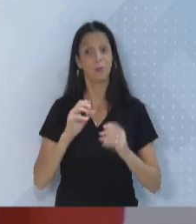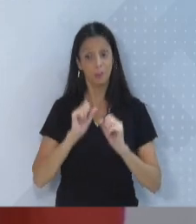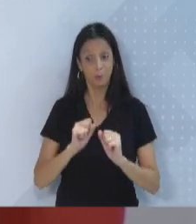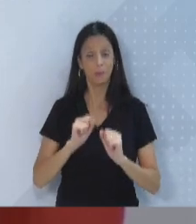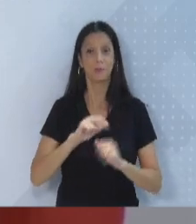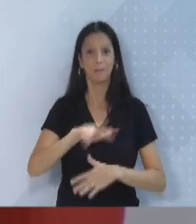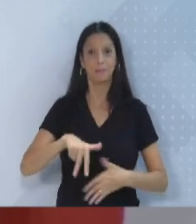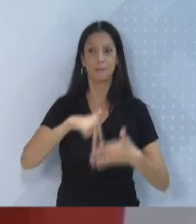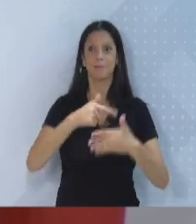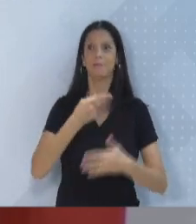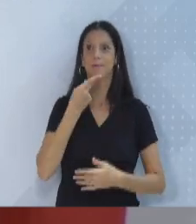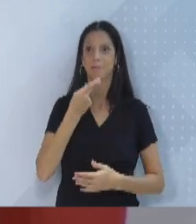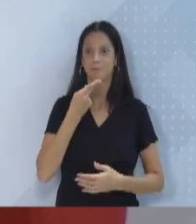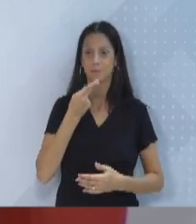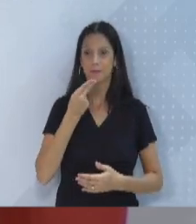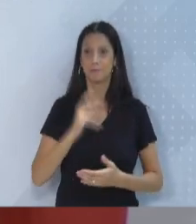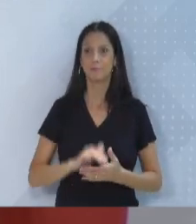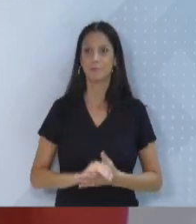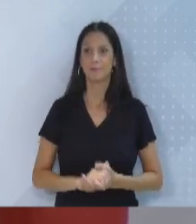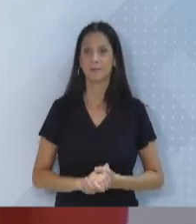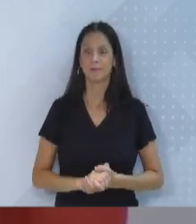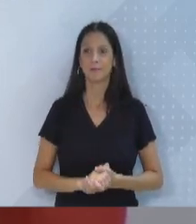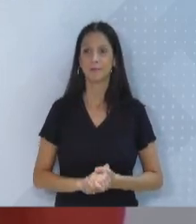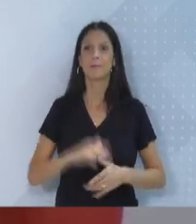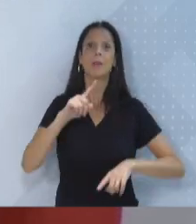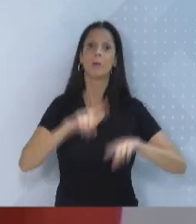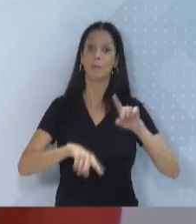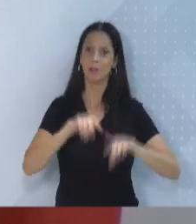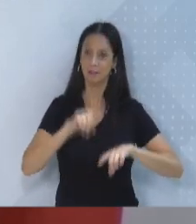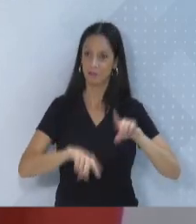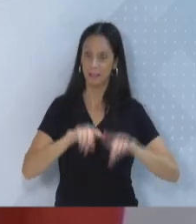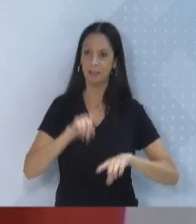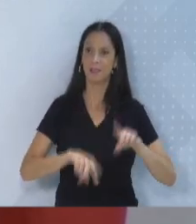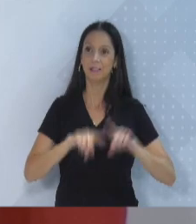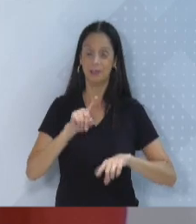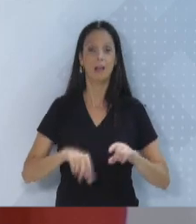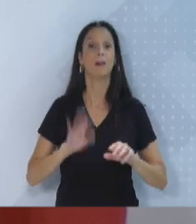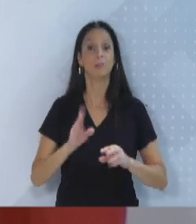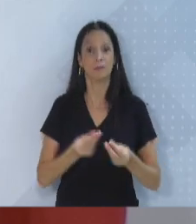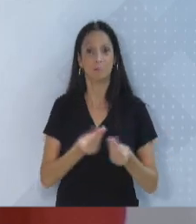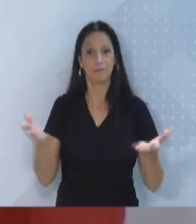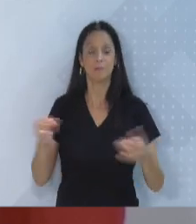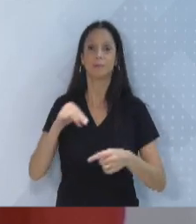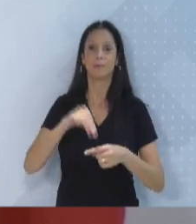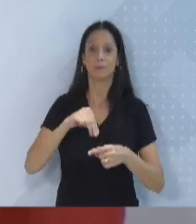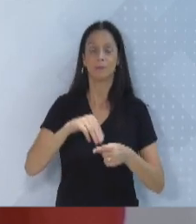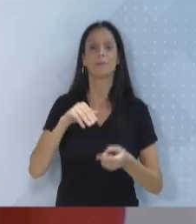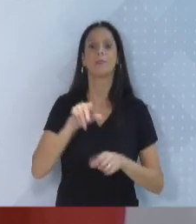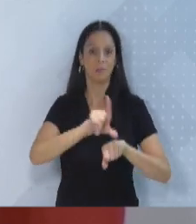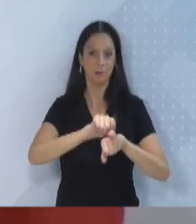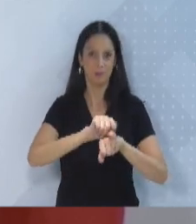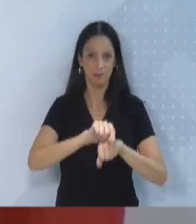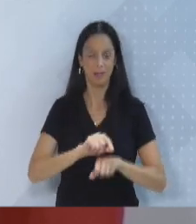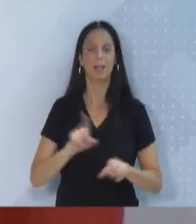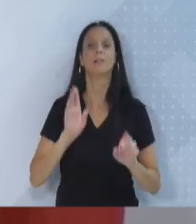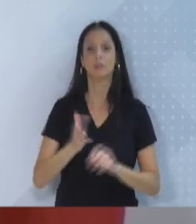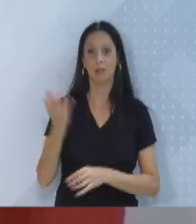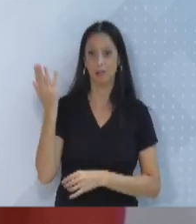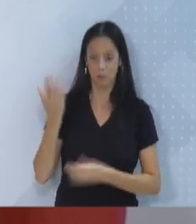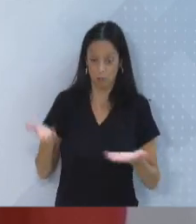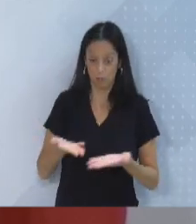Inclusão é atitude. Inclusão não é estar, é pertencer. Eu agradeço a oportunidade de